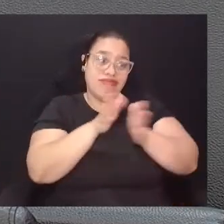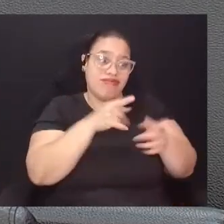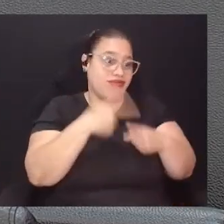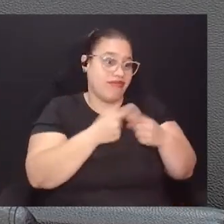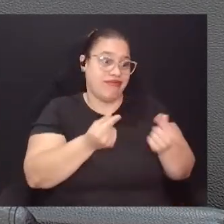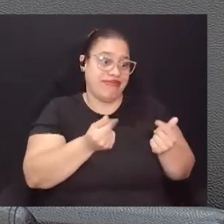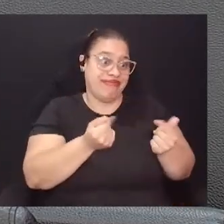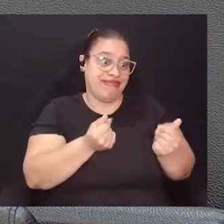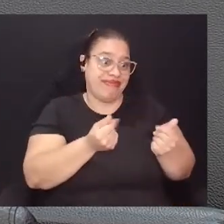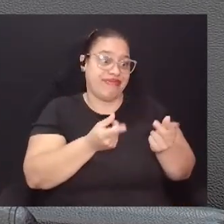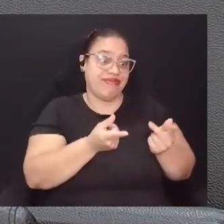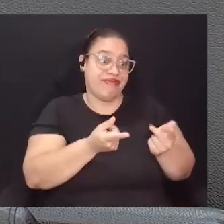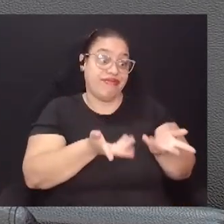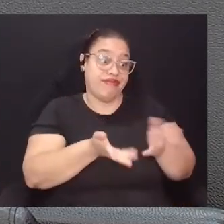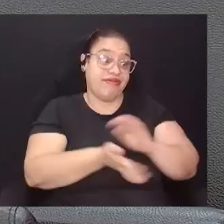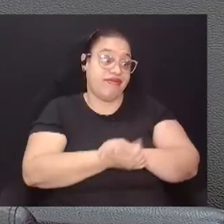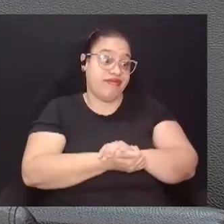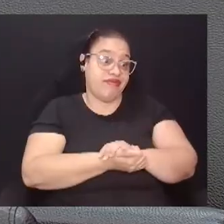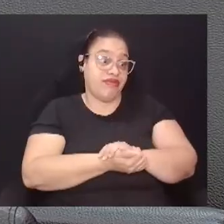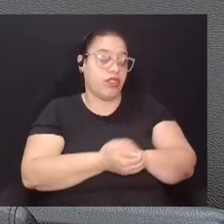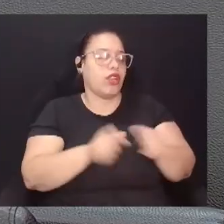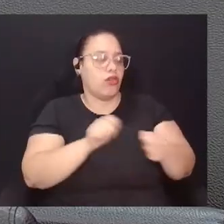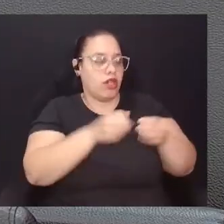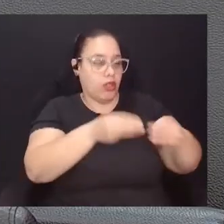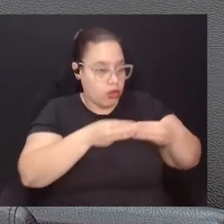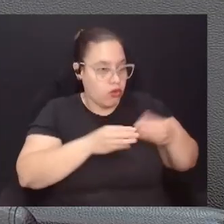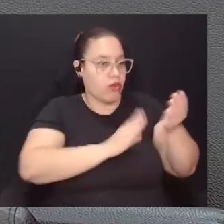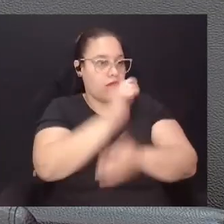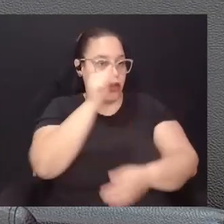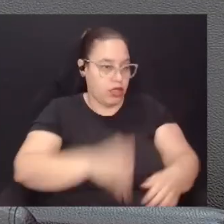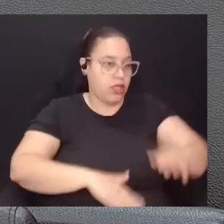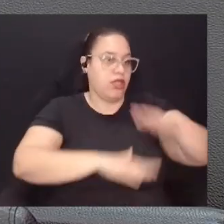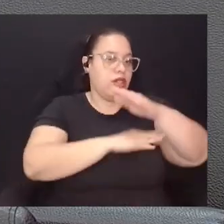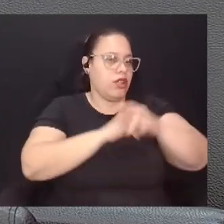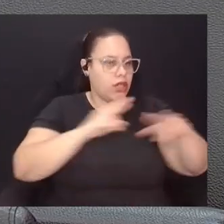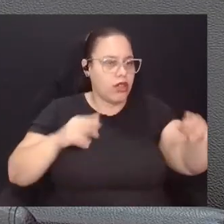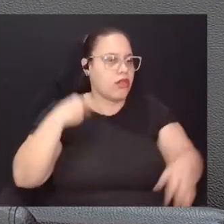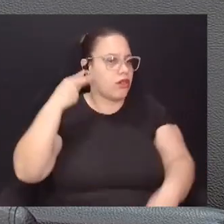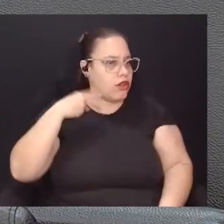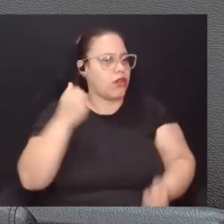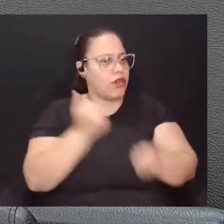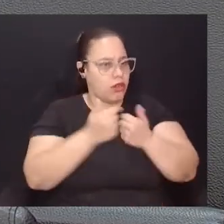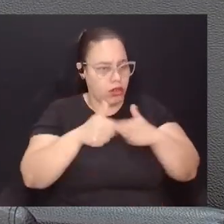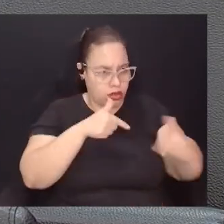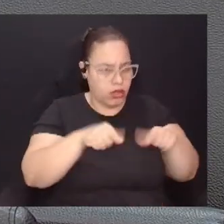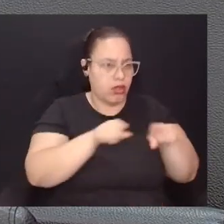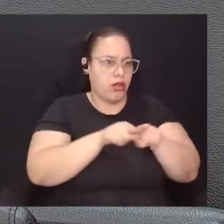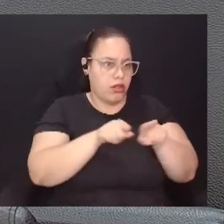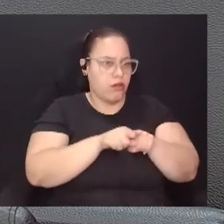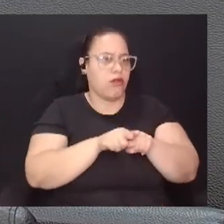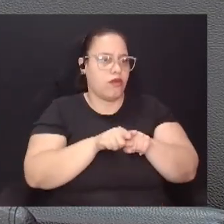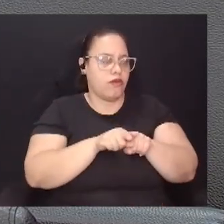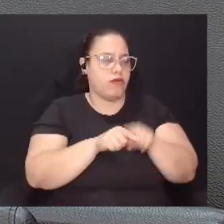acesso por questões econômicas e financeiras. Então a gente fez essa moção, ela foi aprovada aqui dentro da Câmara, tem diversos parlamentares que trabalham também com